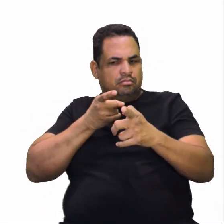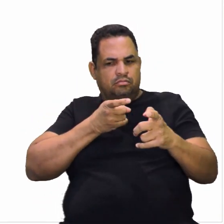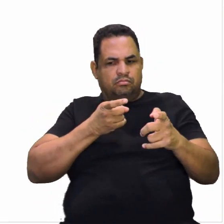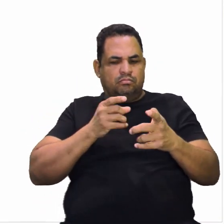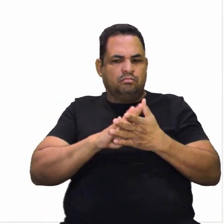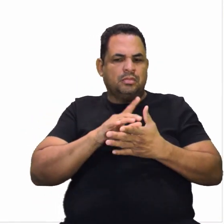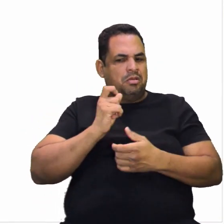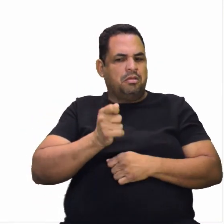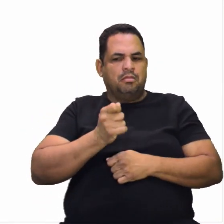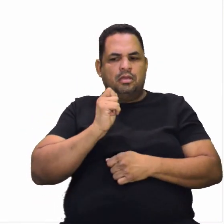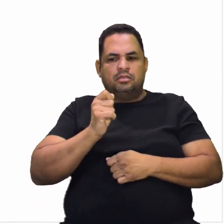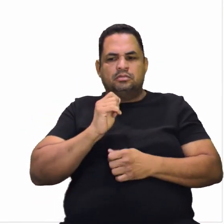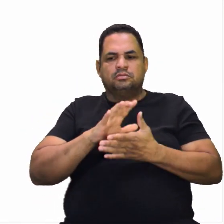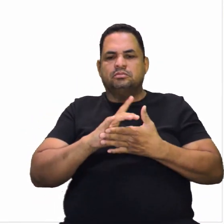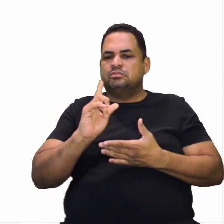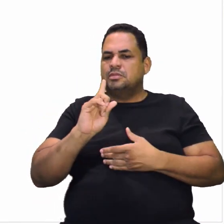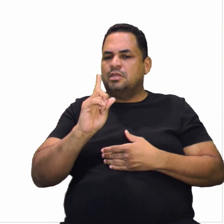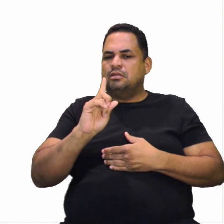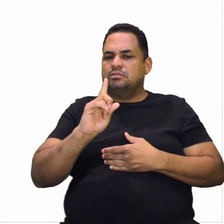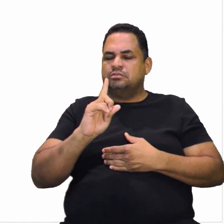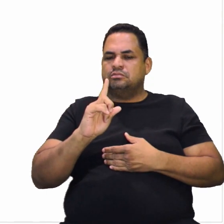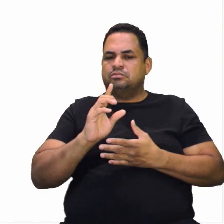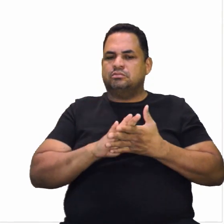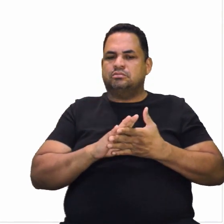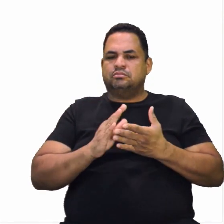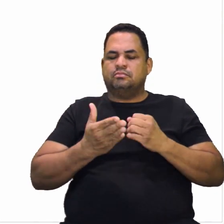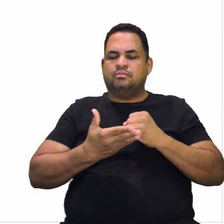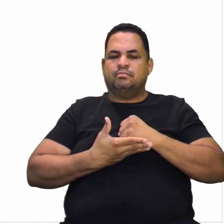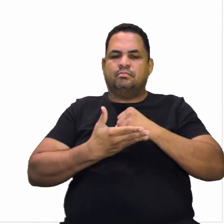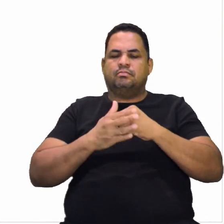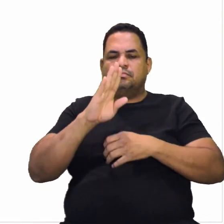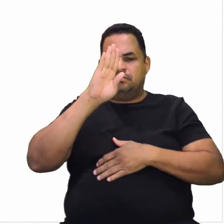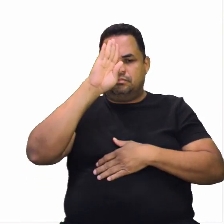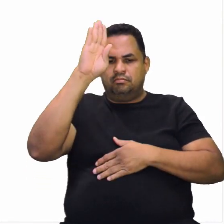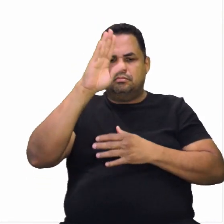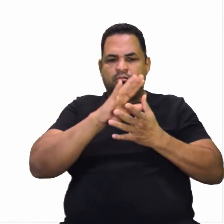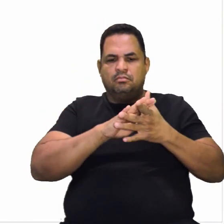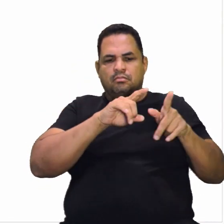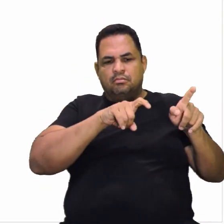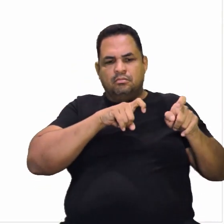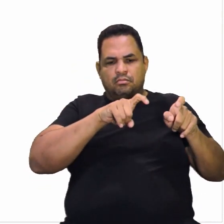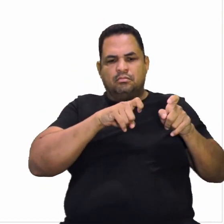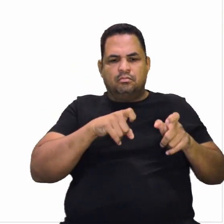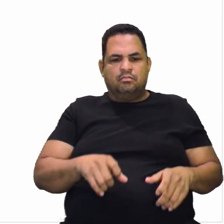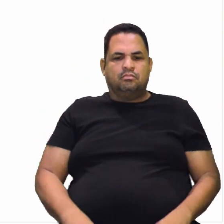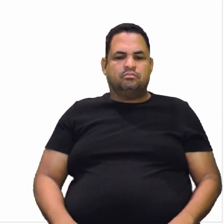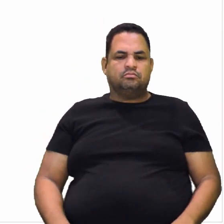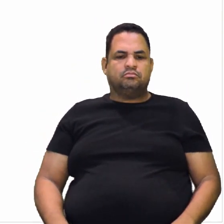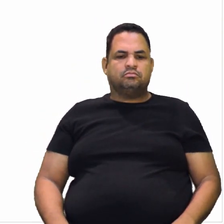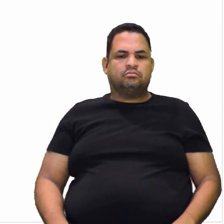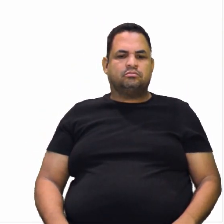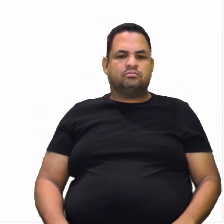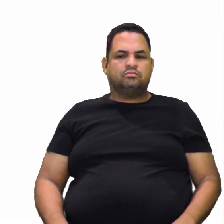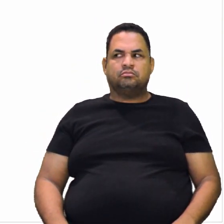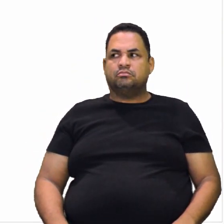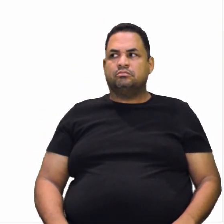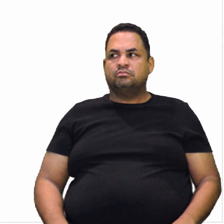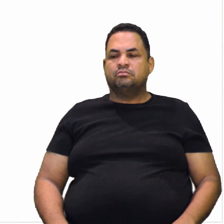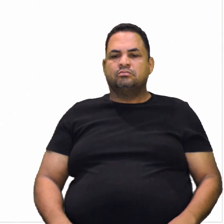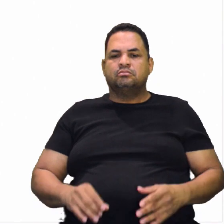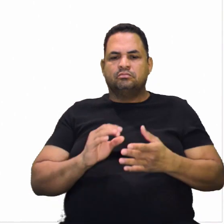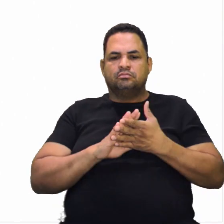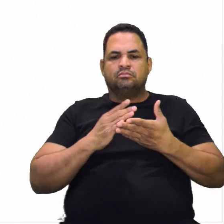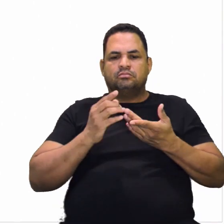é a pesca. A pesca existia, mas a base dela principal era a agricultura, são os grãos. Tanto é que uma das pragas do Egito